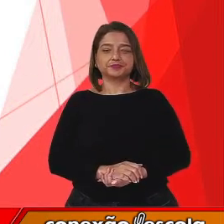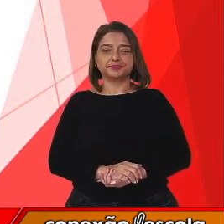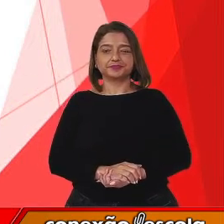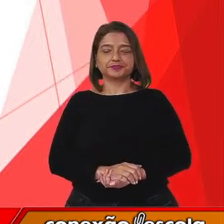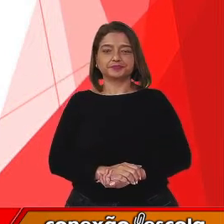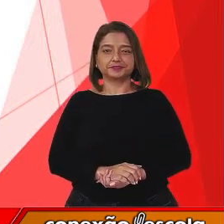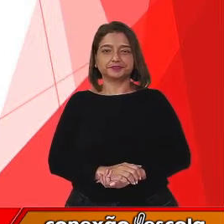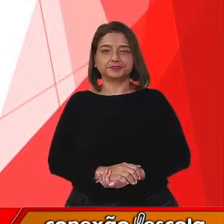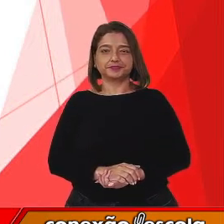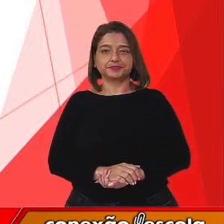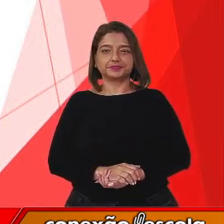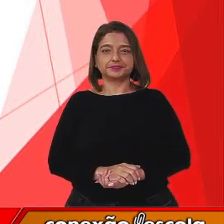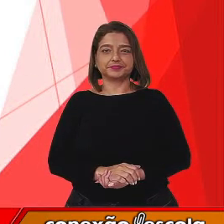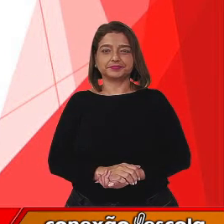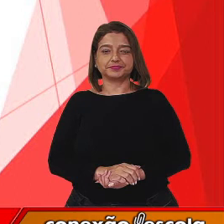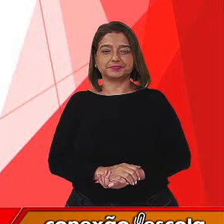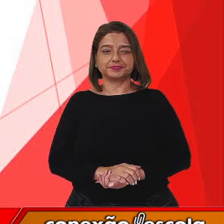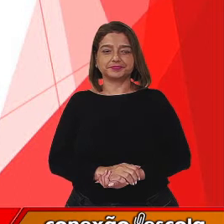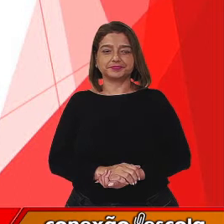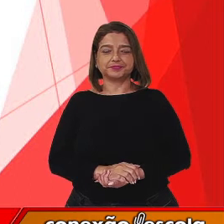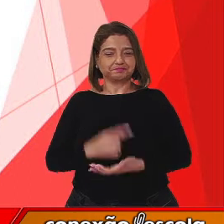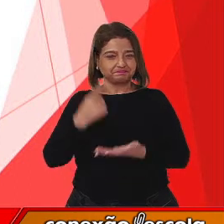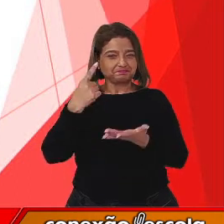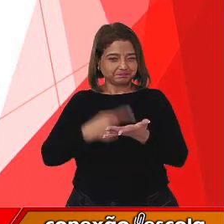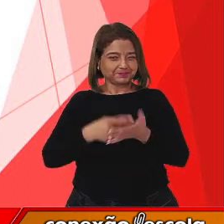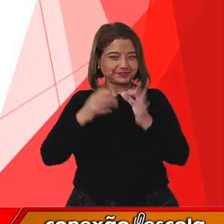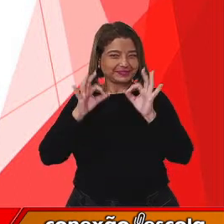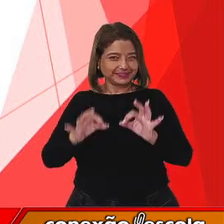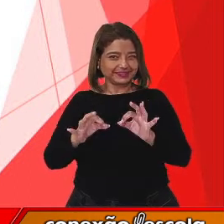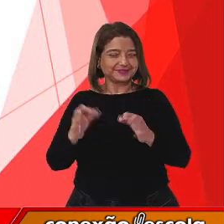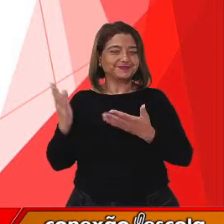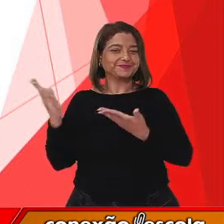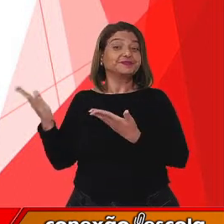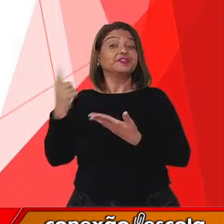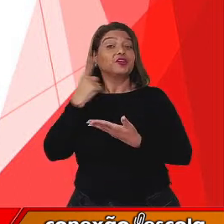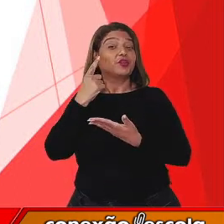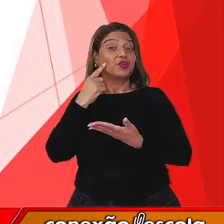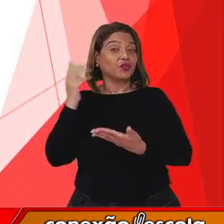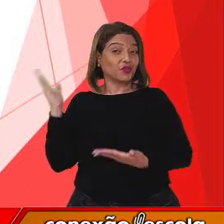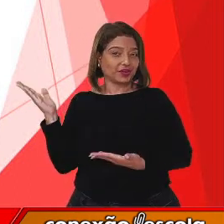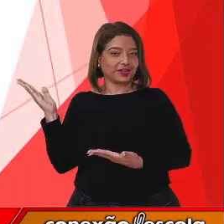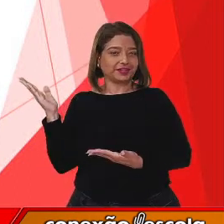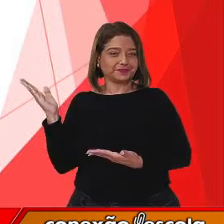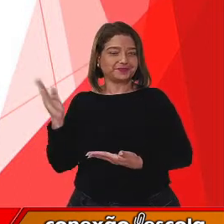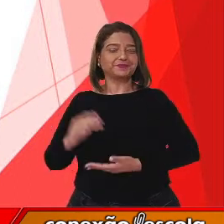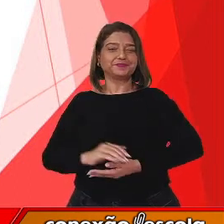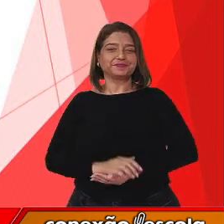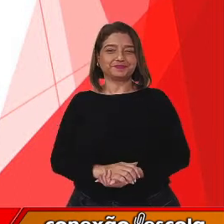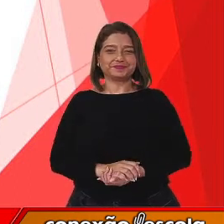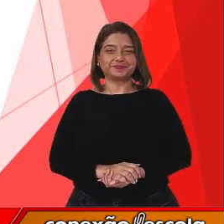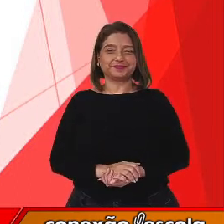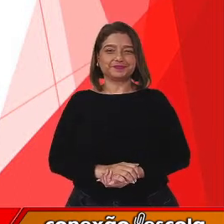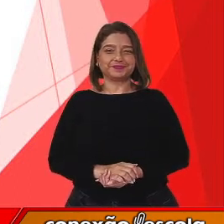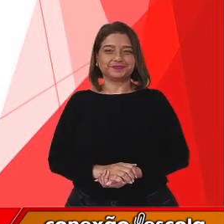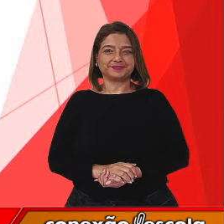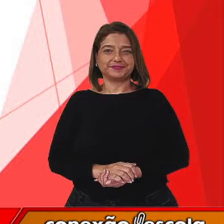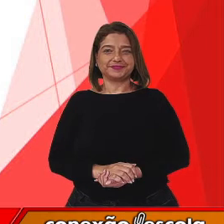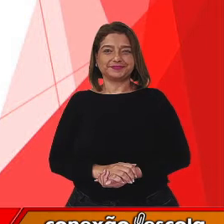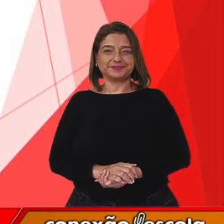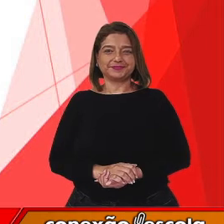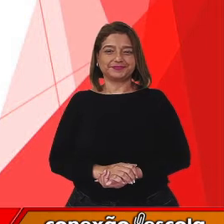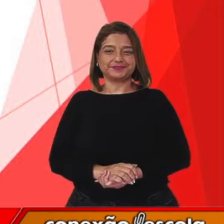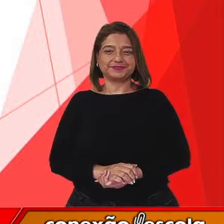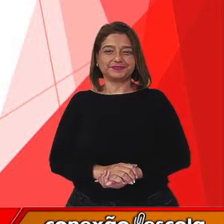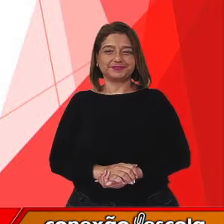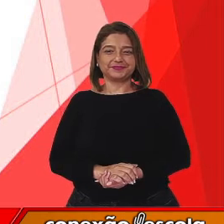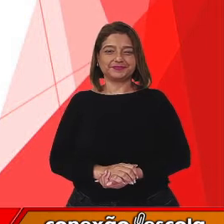water daily. Combinado? Olha esse. Get at least 8